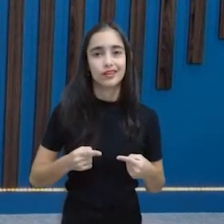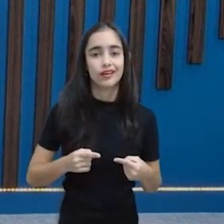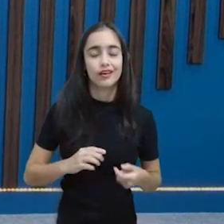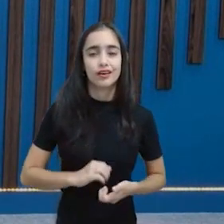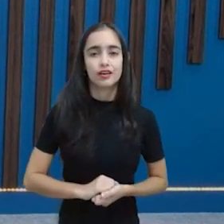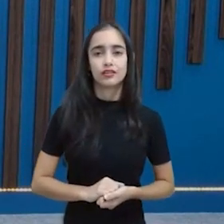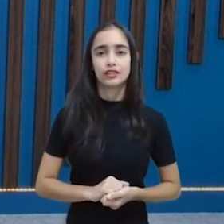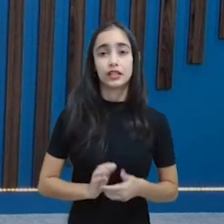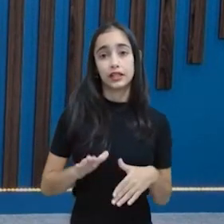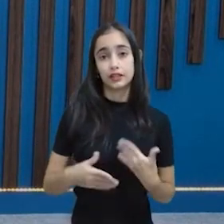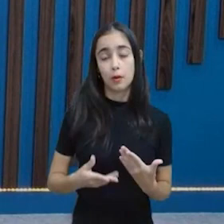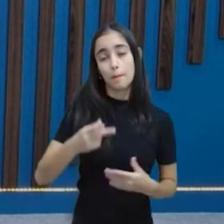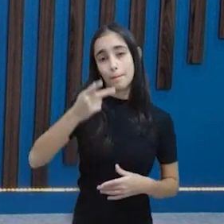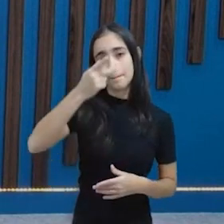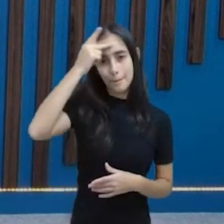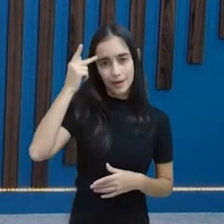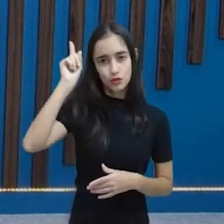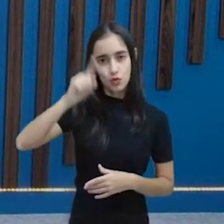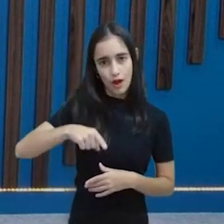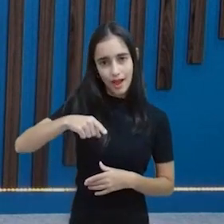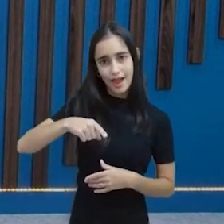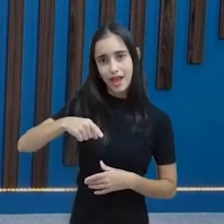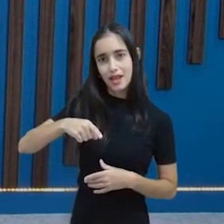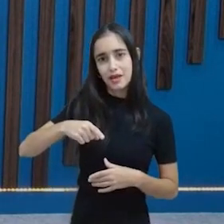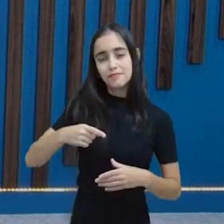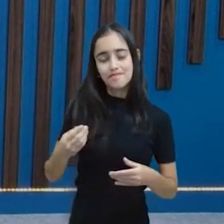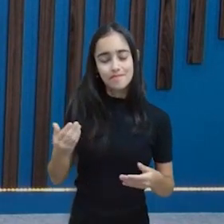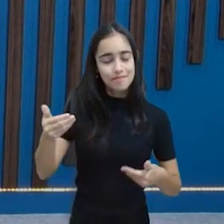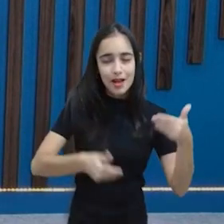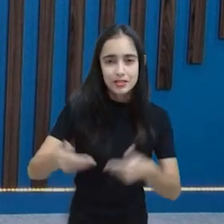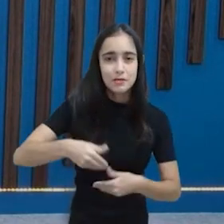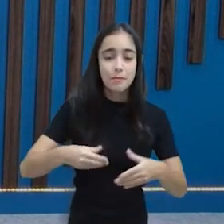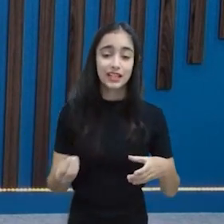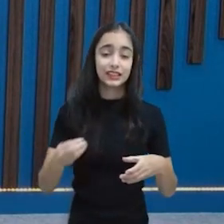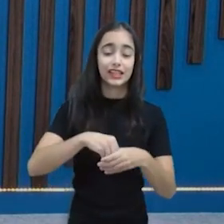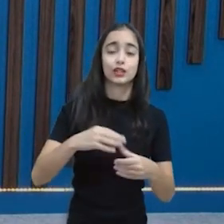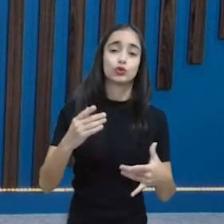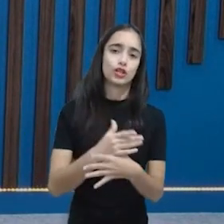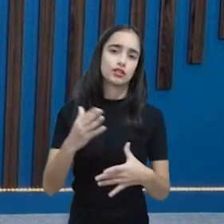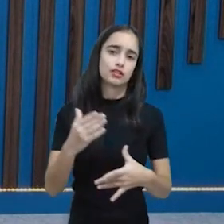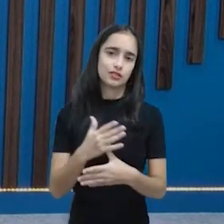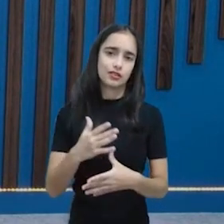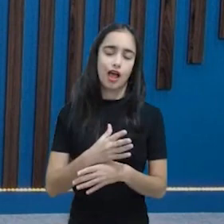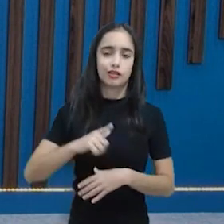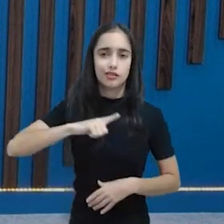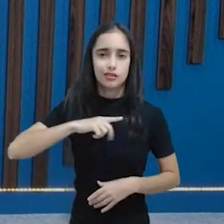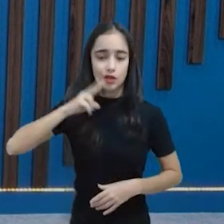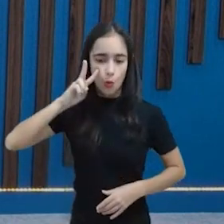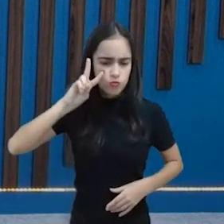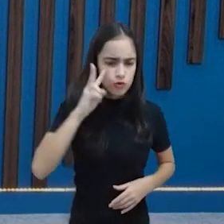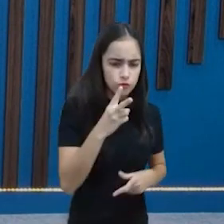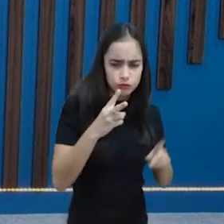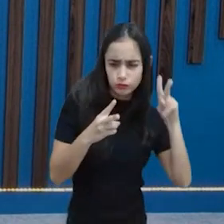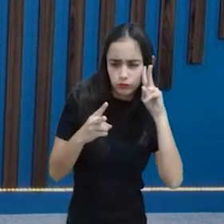Então, quem é um cidadão é aquele que está ativo, que está com um olhar, né, para as questões